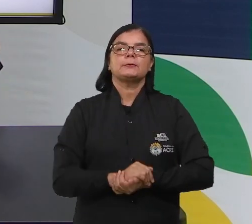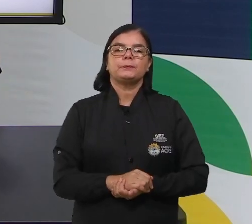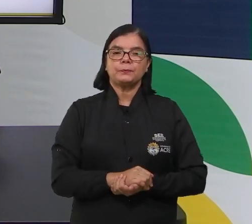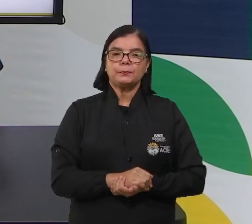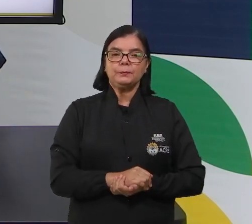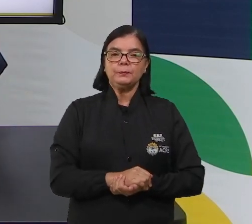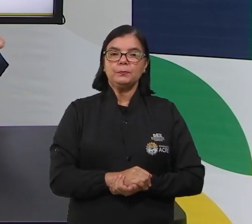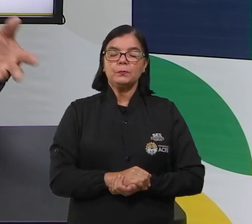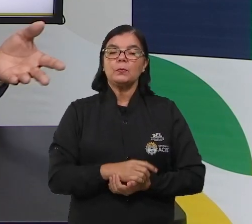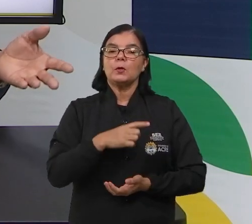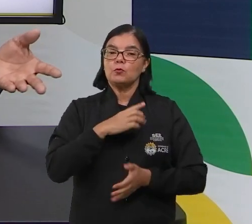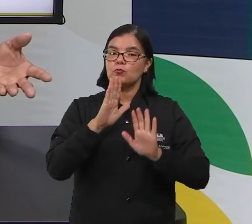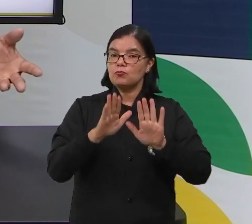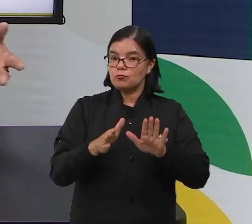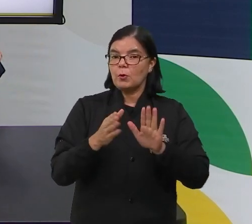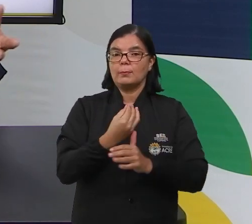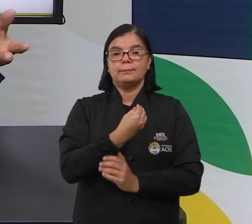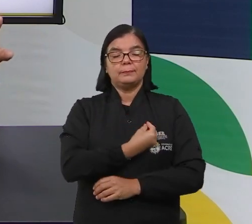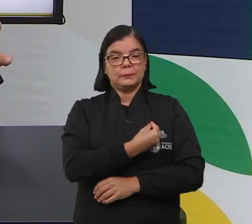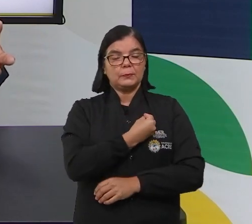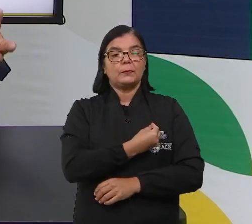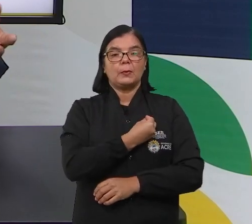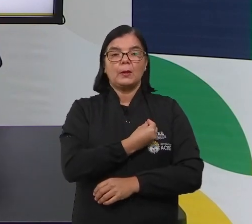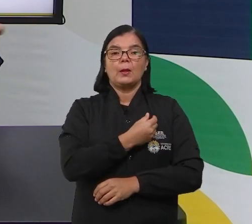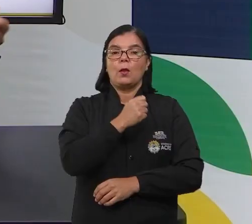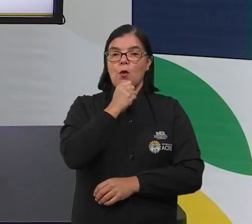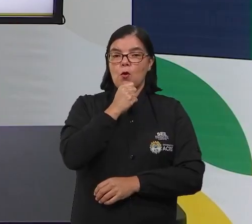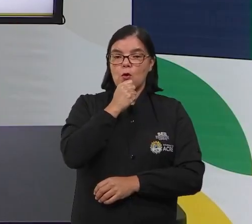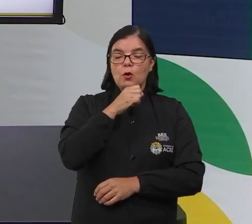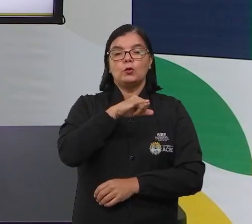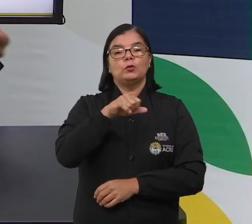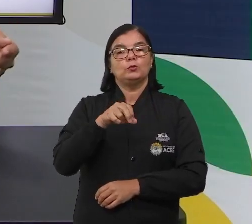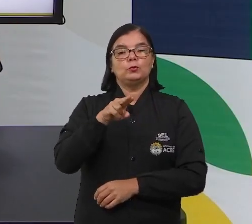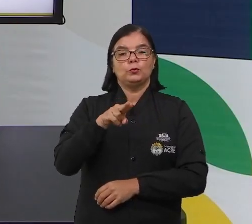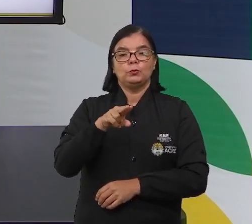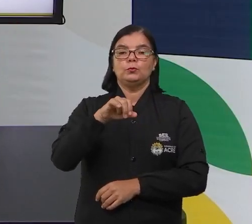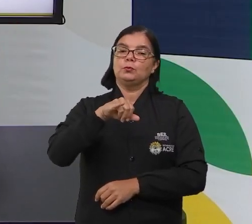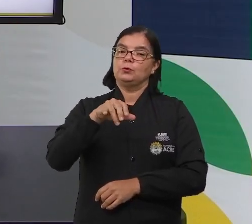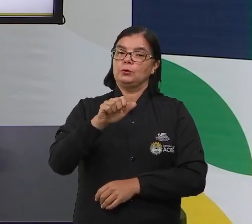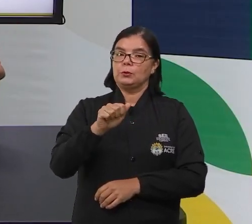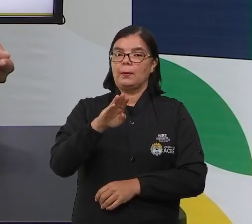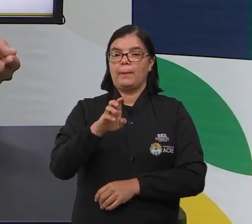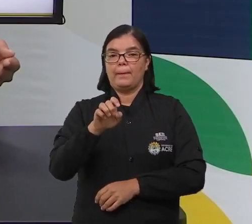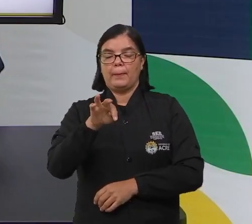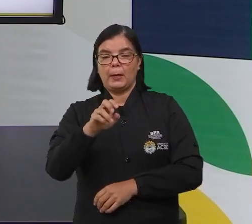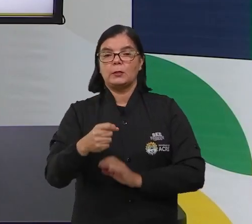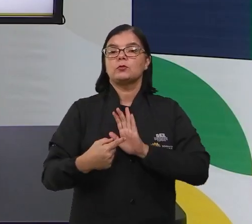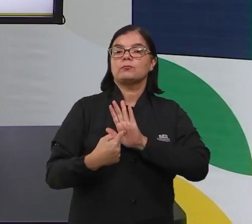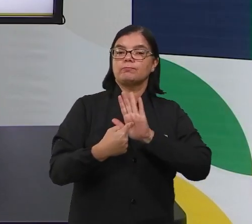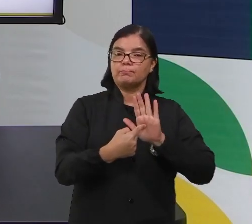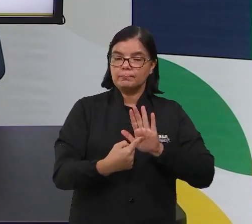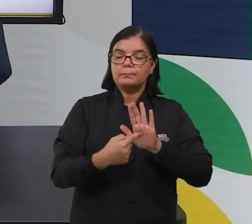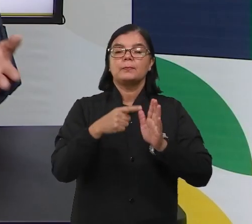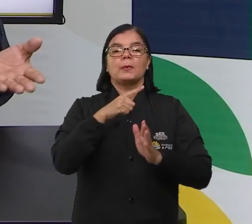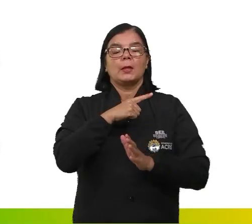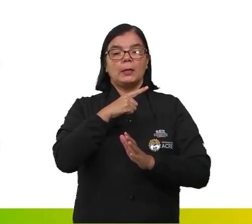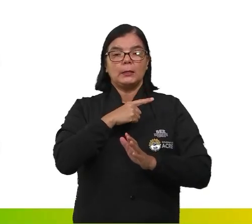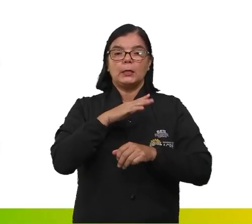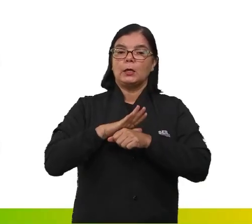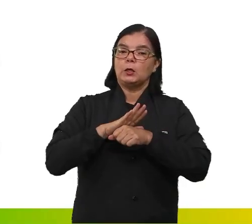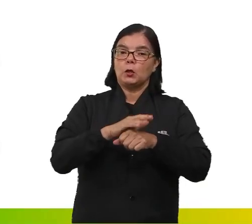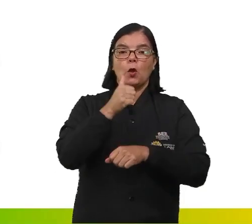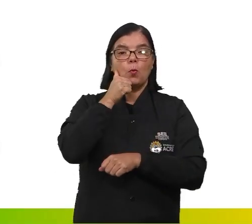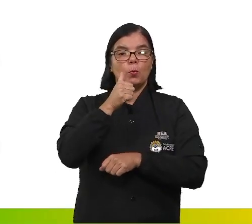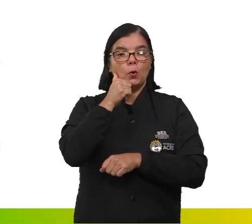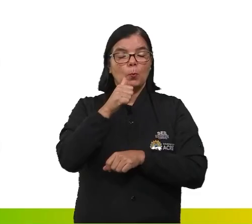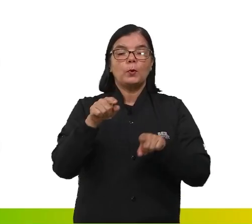contemporaneidade, dos que ainda estão vivos, eu acho que ele e o Jules Habermas estão aí na linha de frente. Nós temos aí uma conterrânea